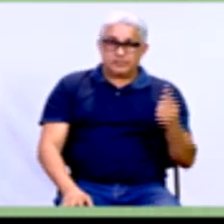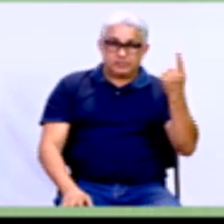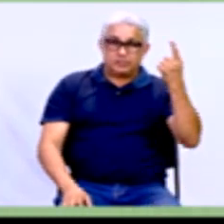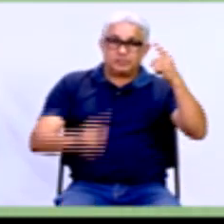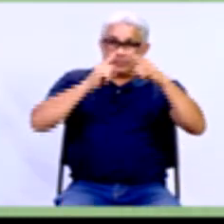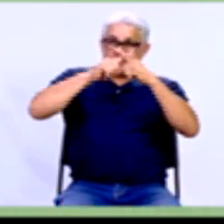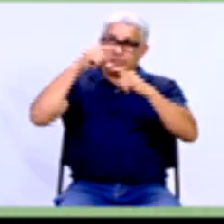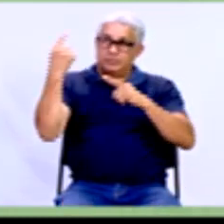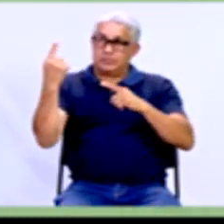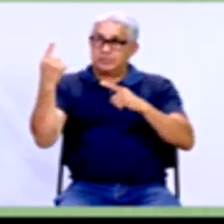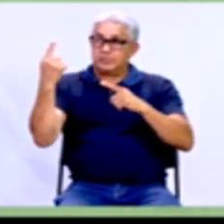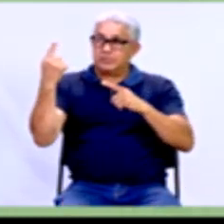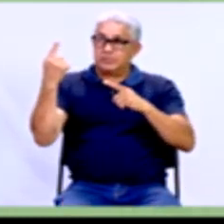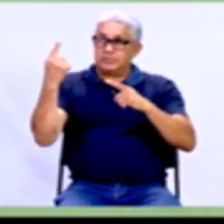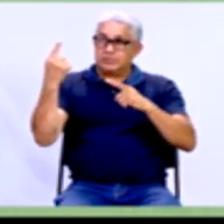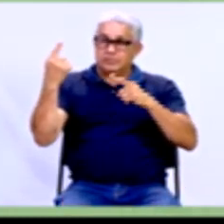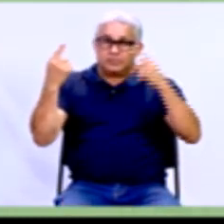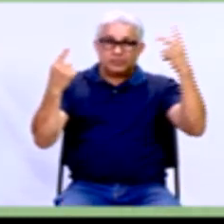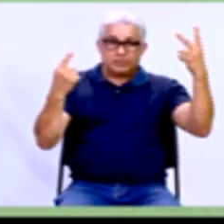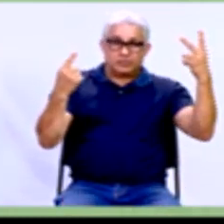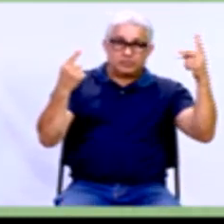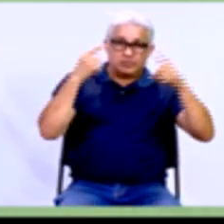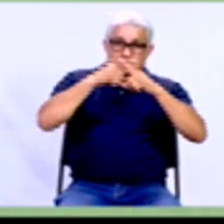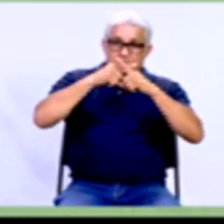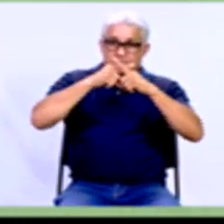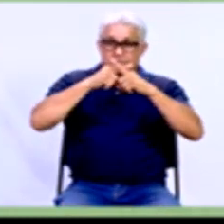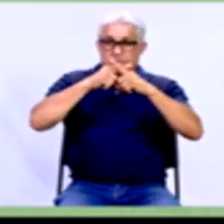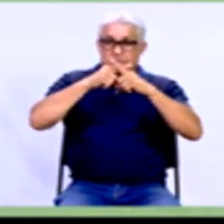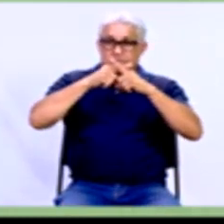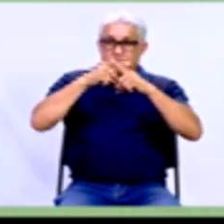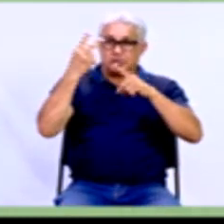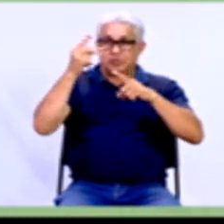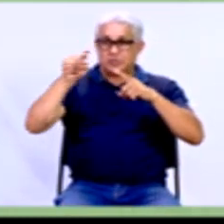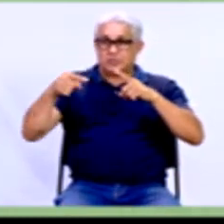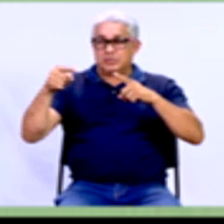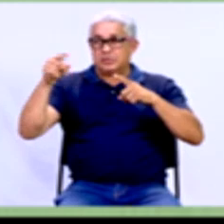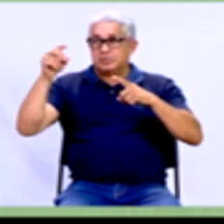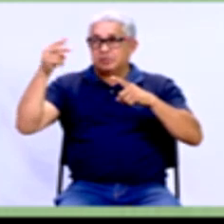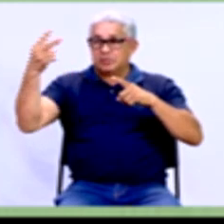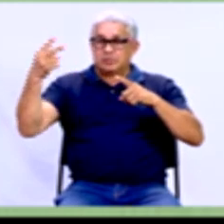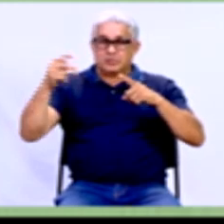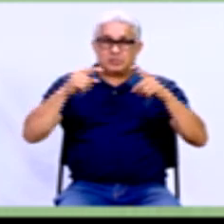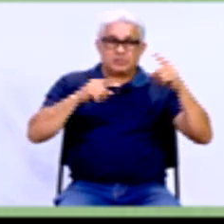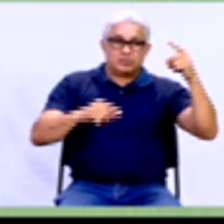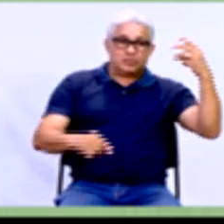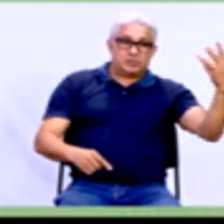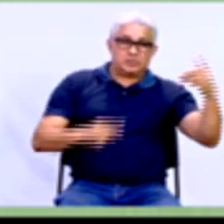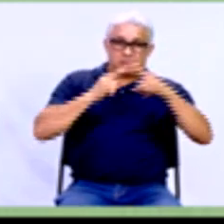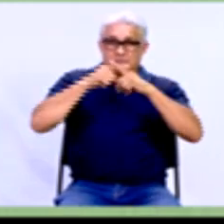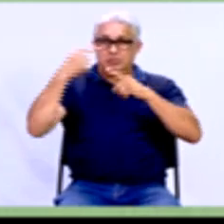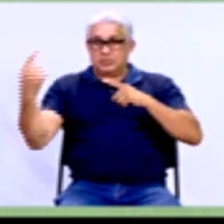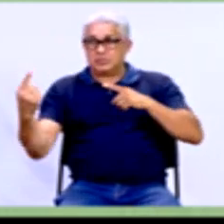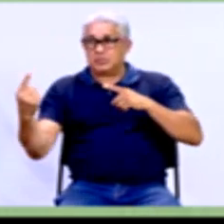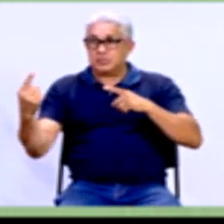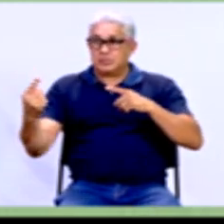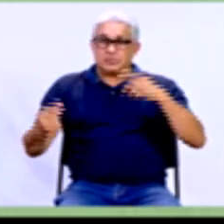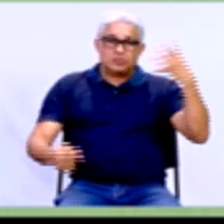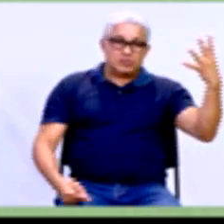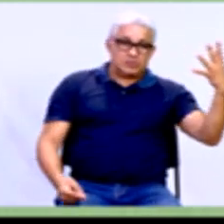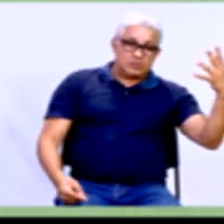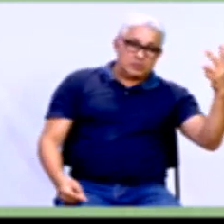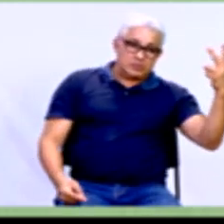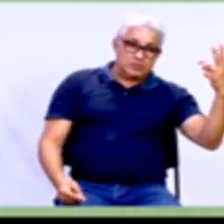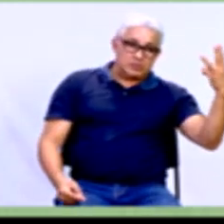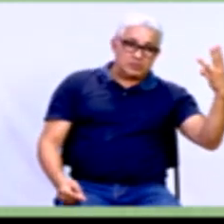1, 1, 2 vezes 1,2, que é 2,4, 3 vezes 1, 3, 4 vezes 2,